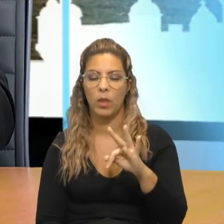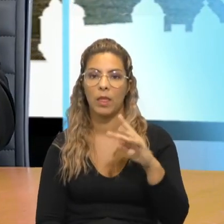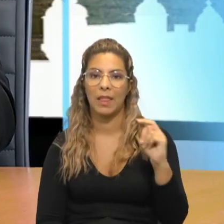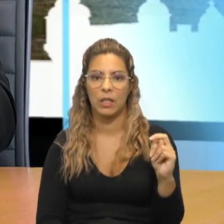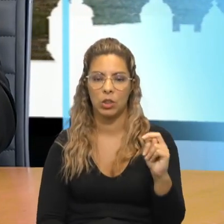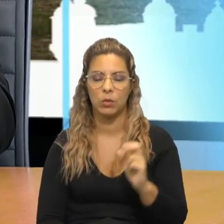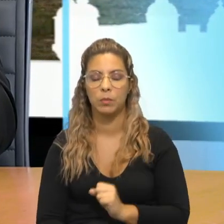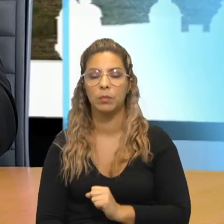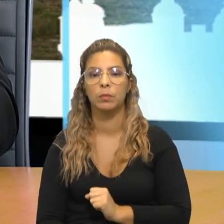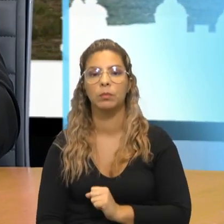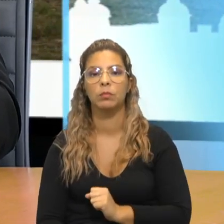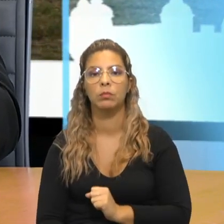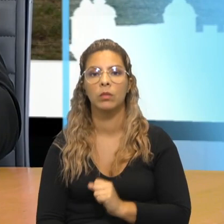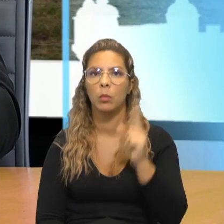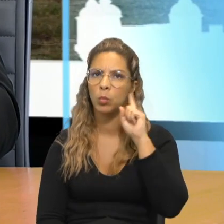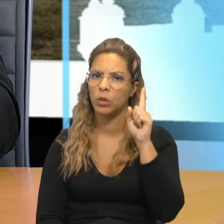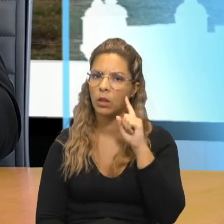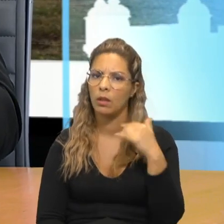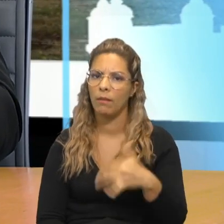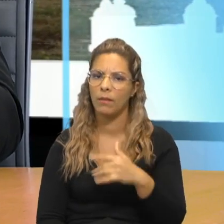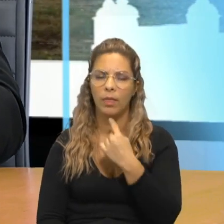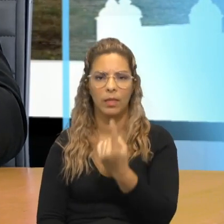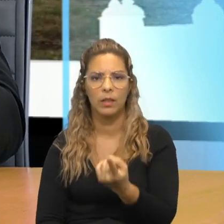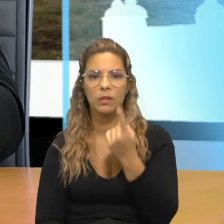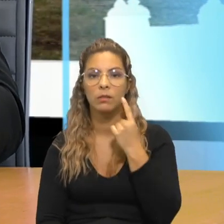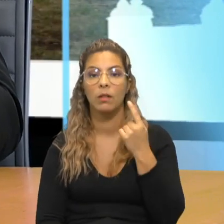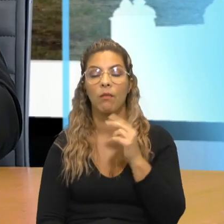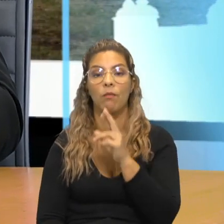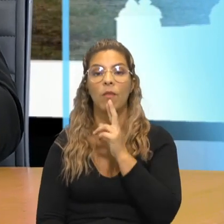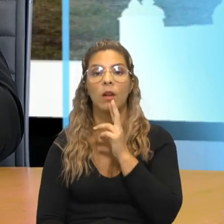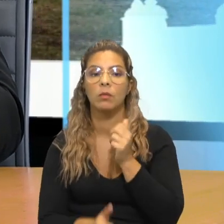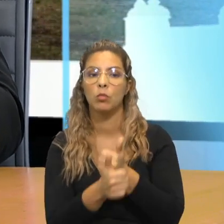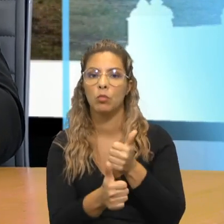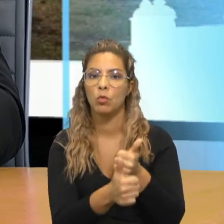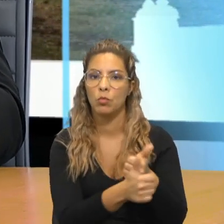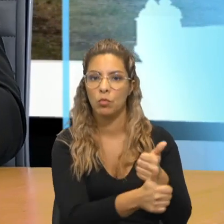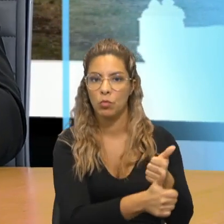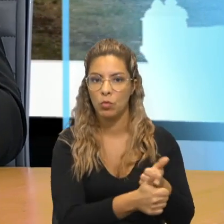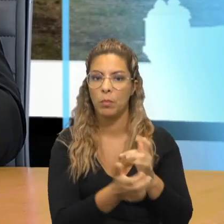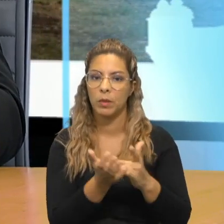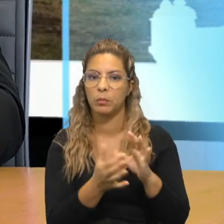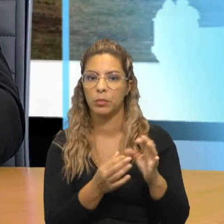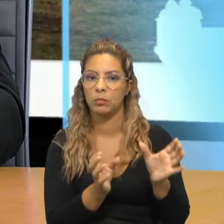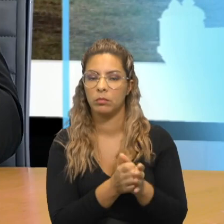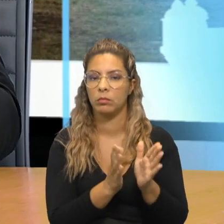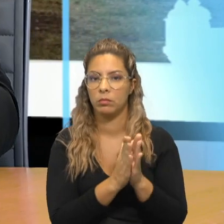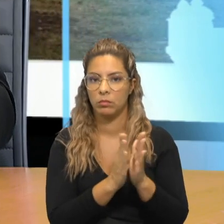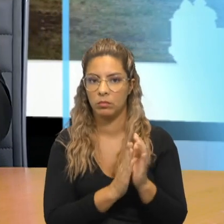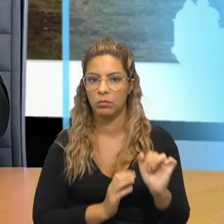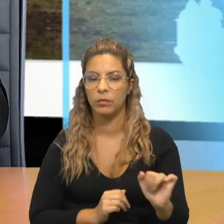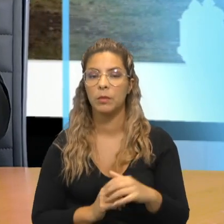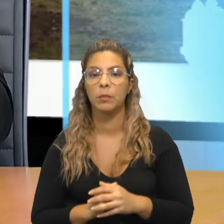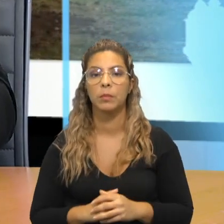é importante dizer que Fátima acompanhou os paulinos, os paulistas, em todo o seu percurso desde o início, né? Este